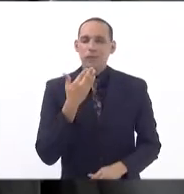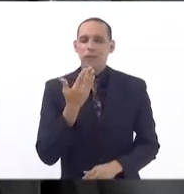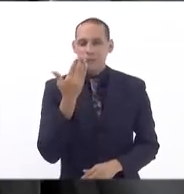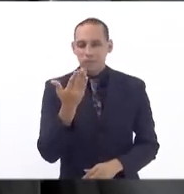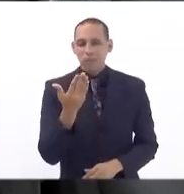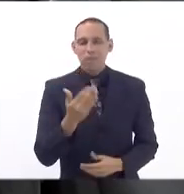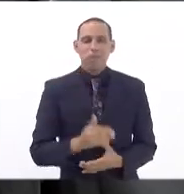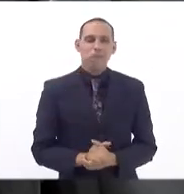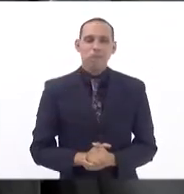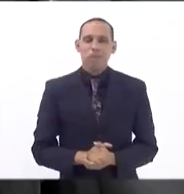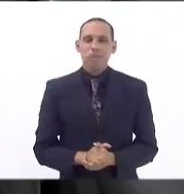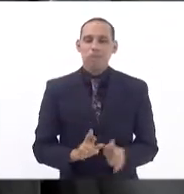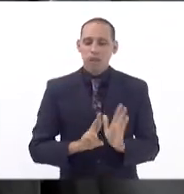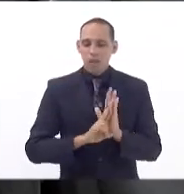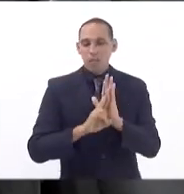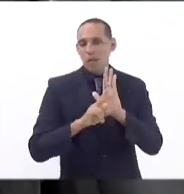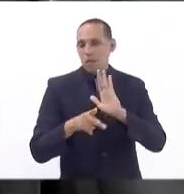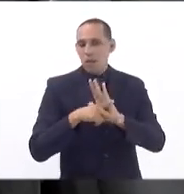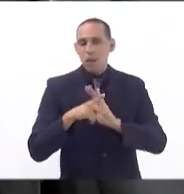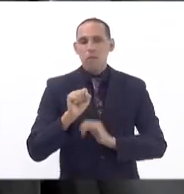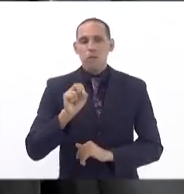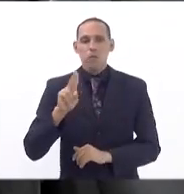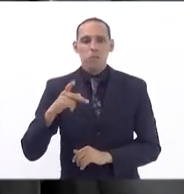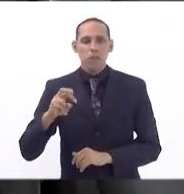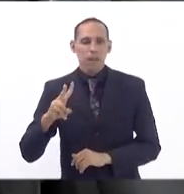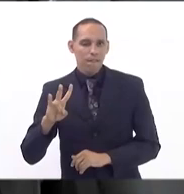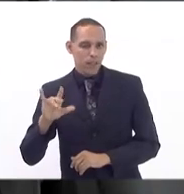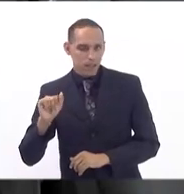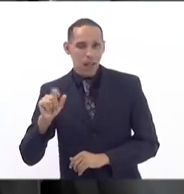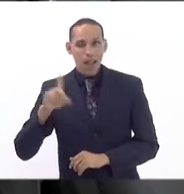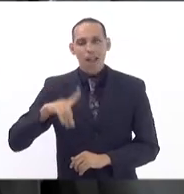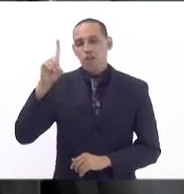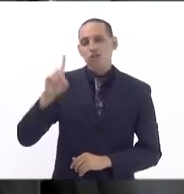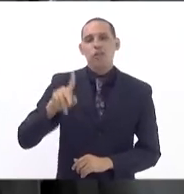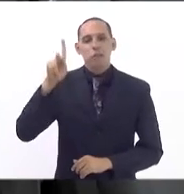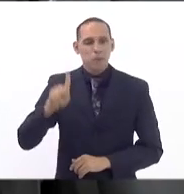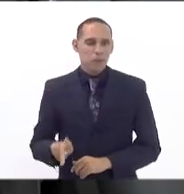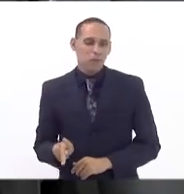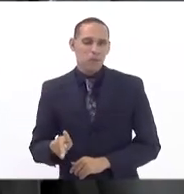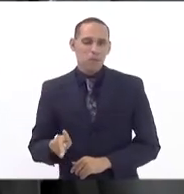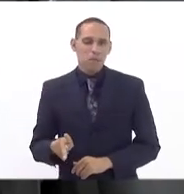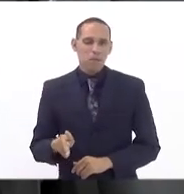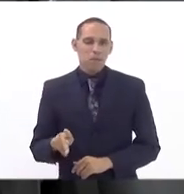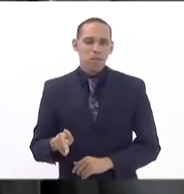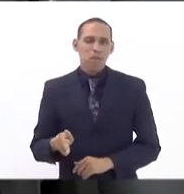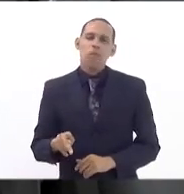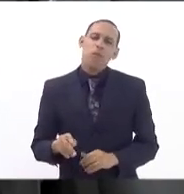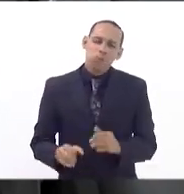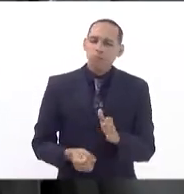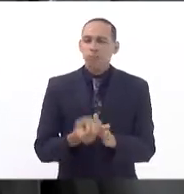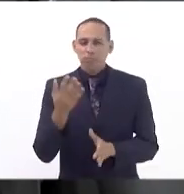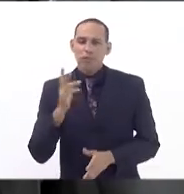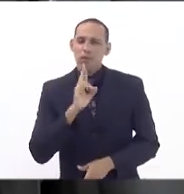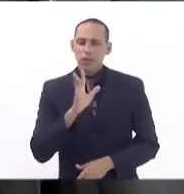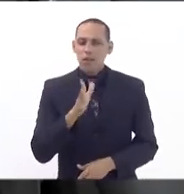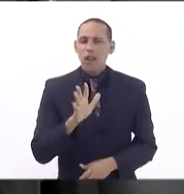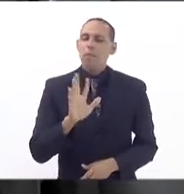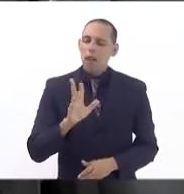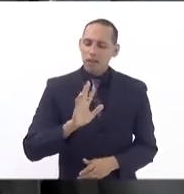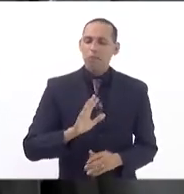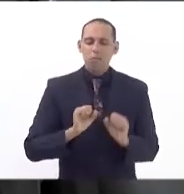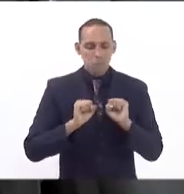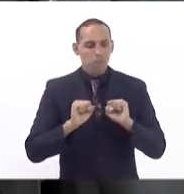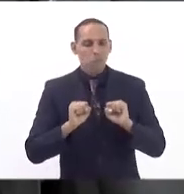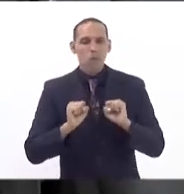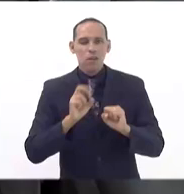por o representante o presidente muitas vezes já respondeu mas por gentileza responder eu vou